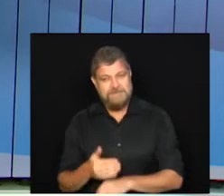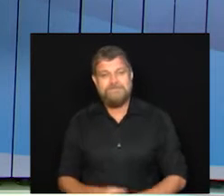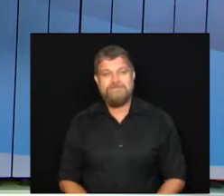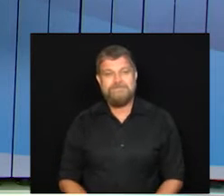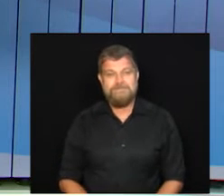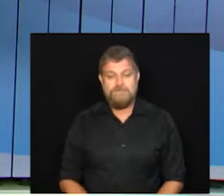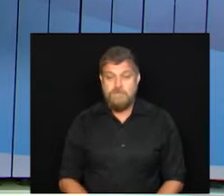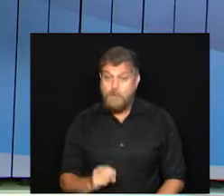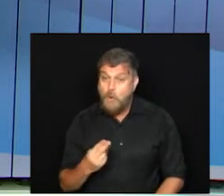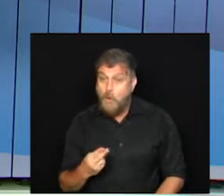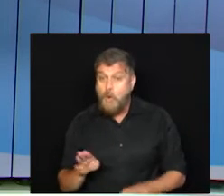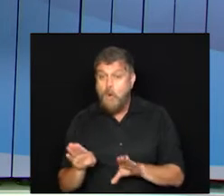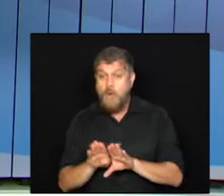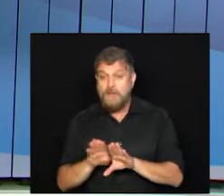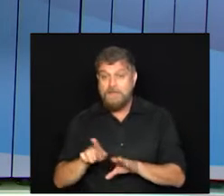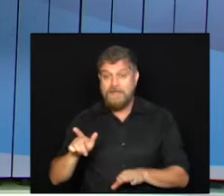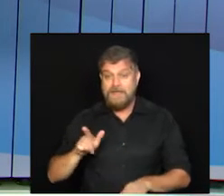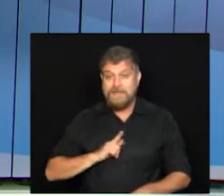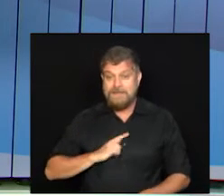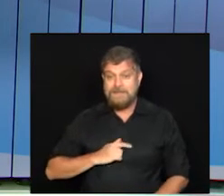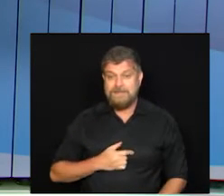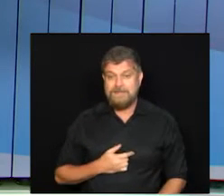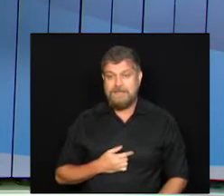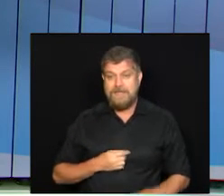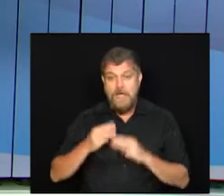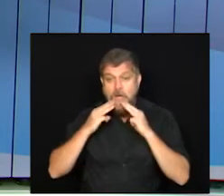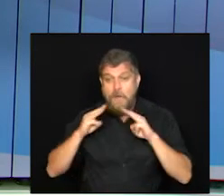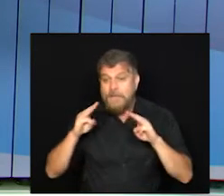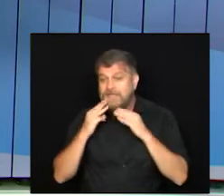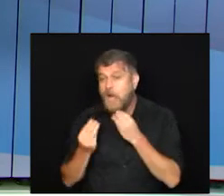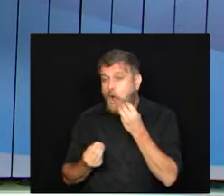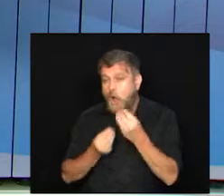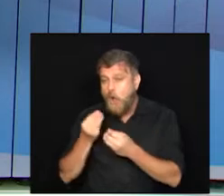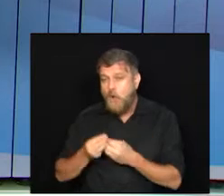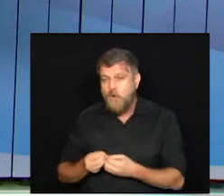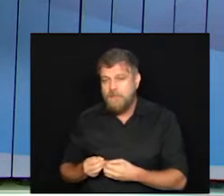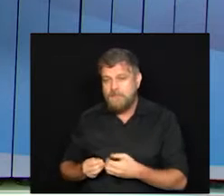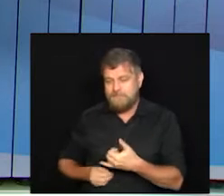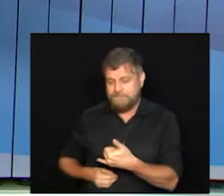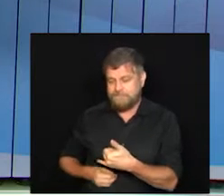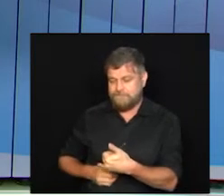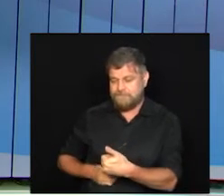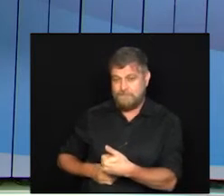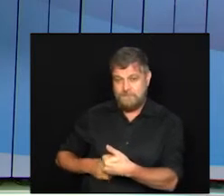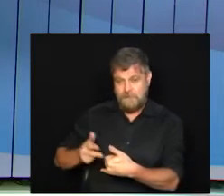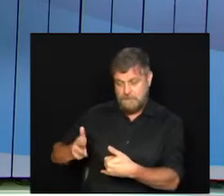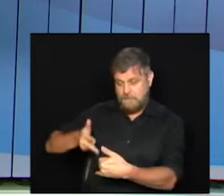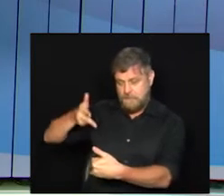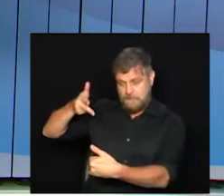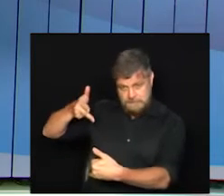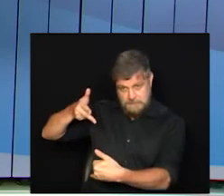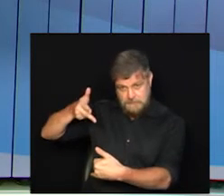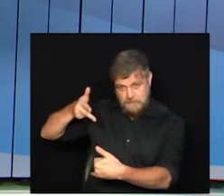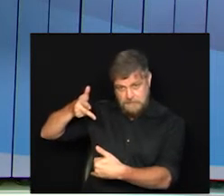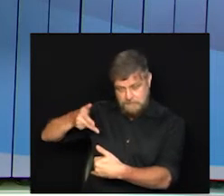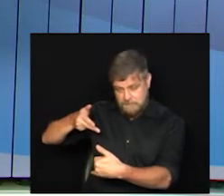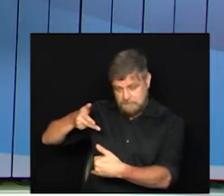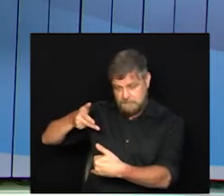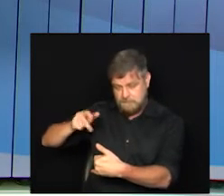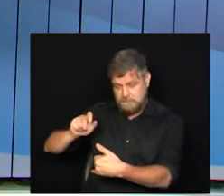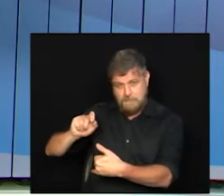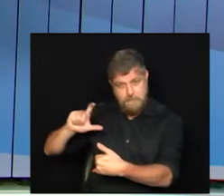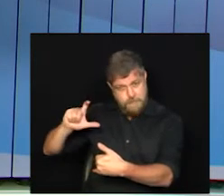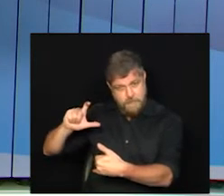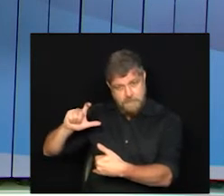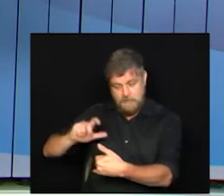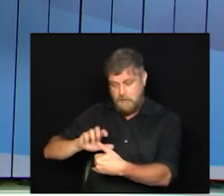978293776. Ou você tem a opção de enviar uma mensagem através do nosso QR Code. Você pega o seu celular, abre a câmera